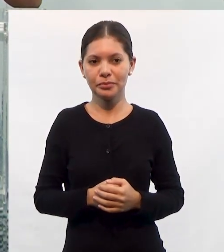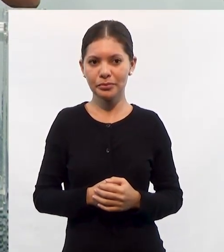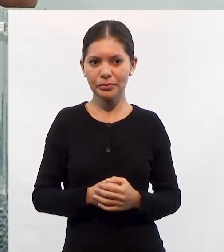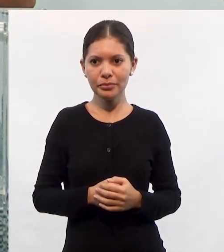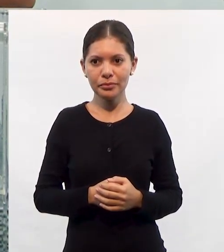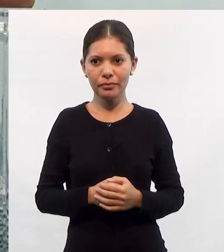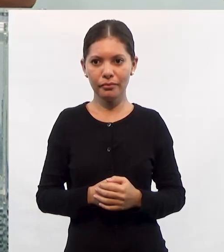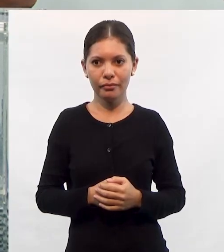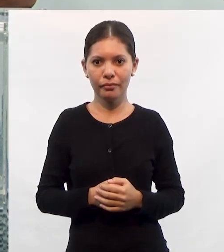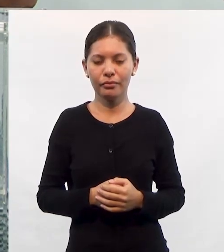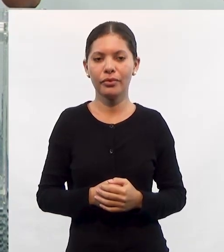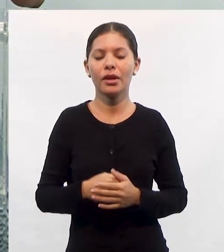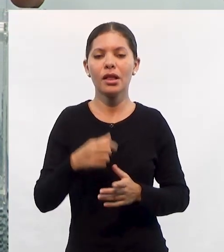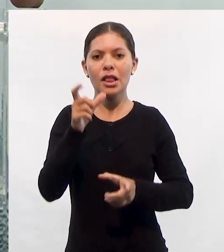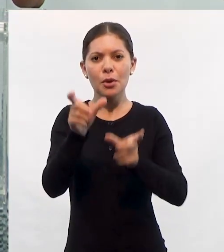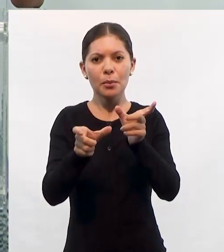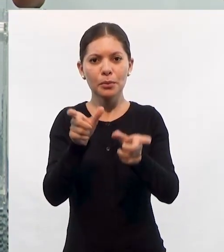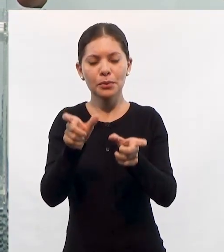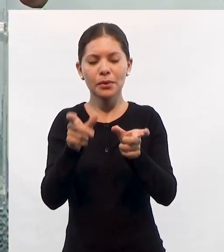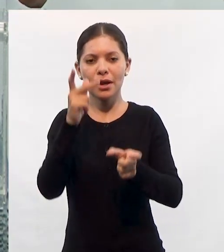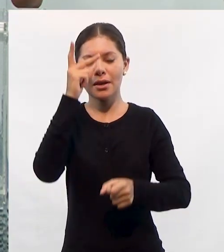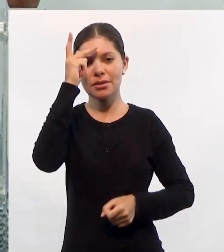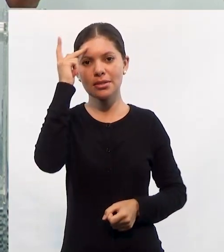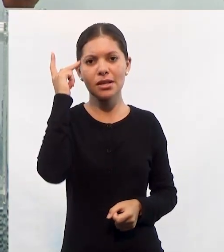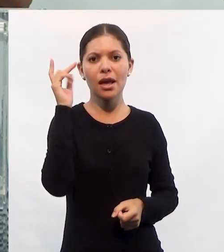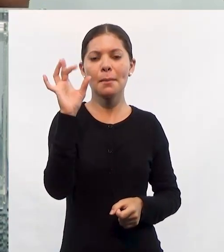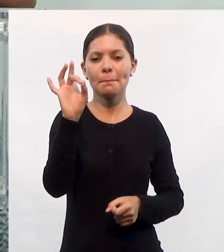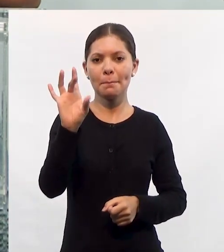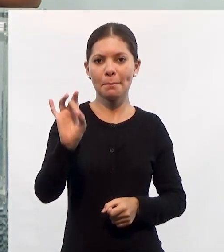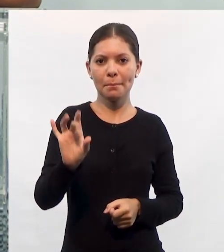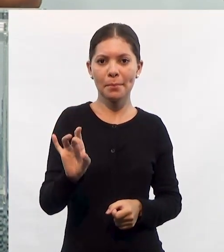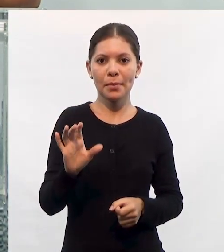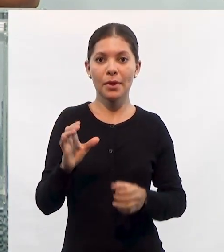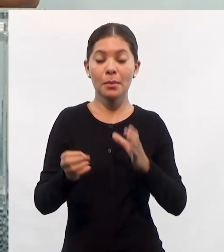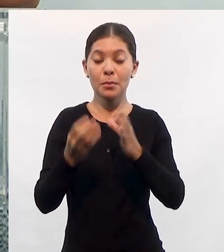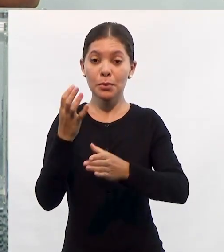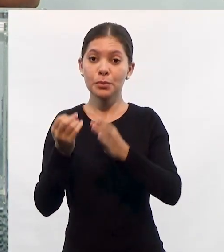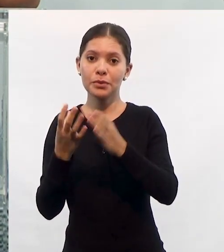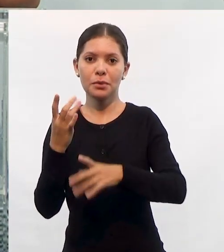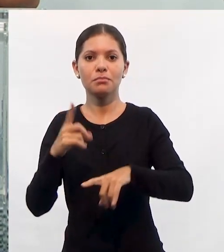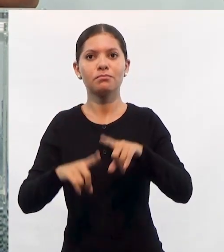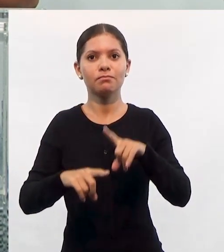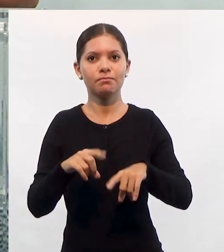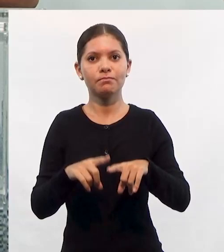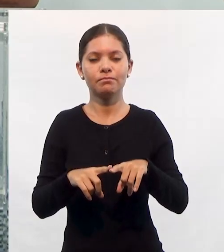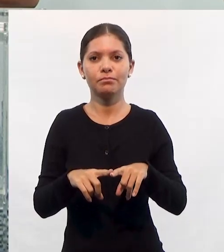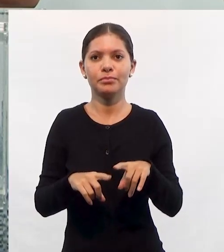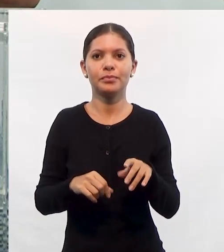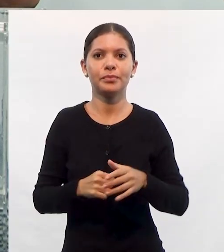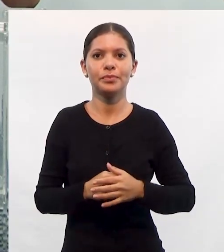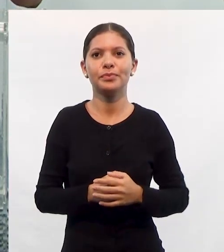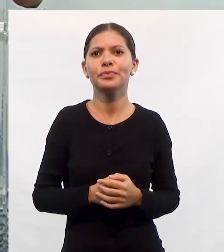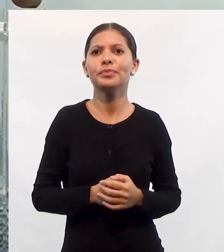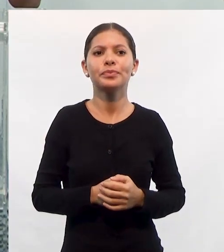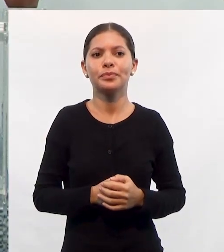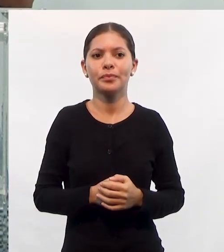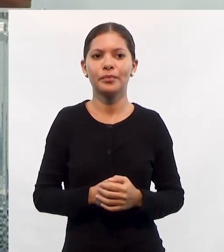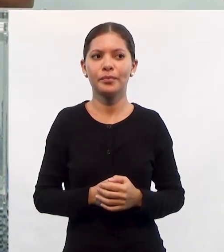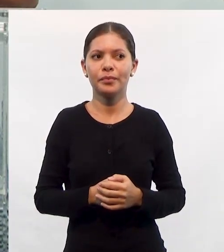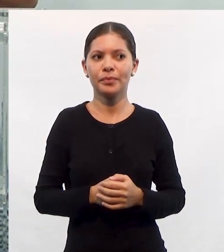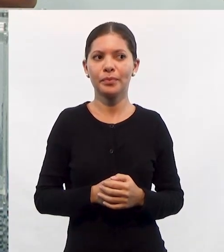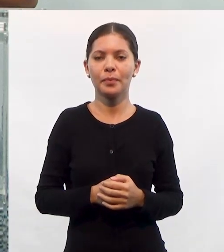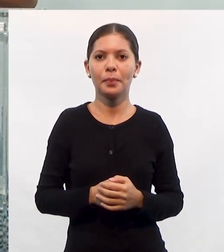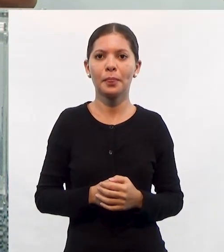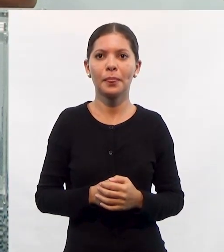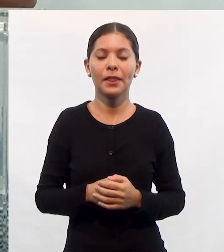fator mão de obra. A mão de obra deles é muito especializada em produzir esse tipo de produto. Se não fosse esse fator